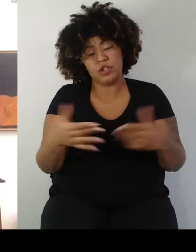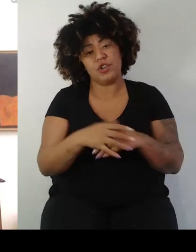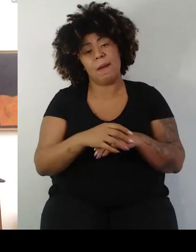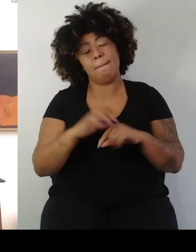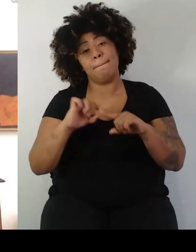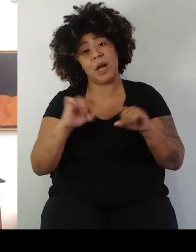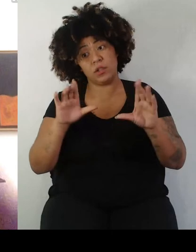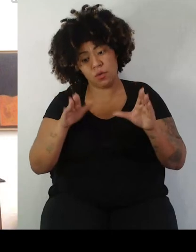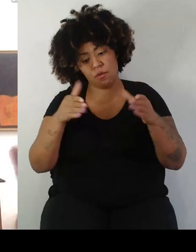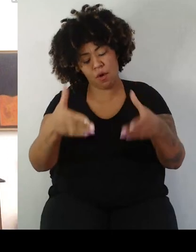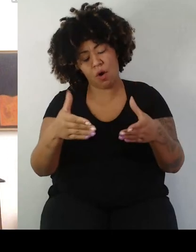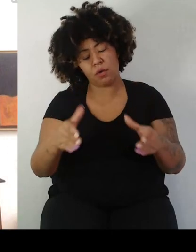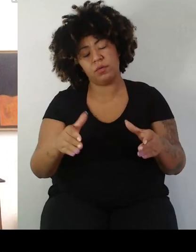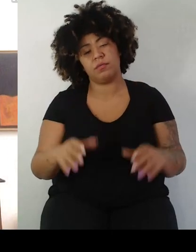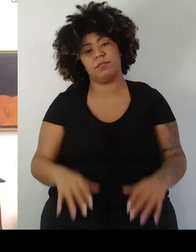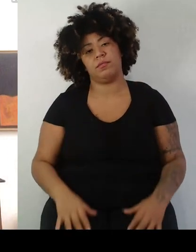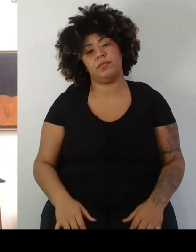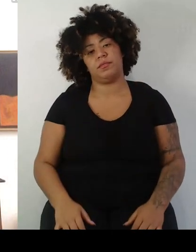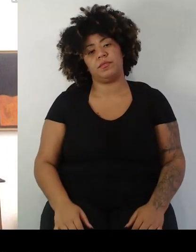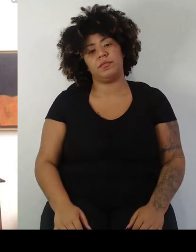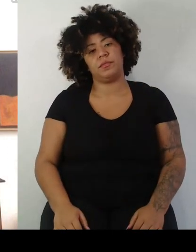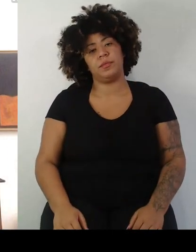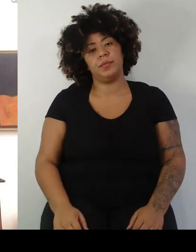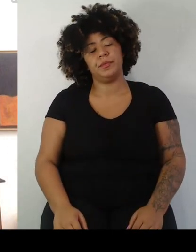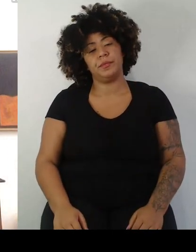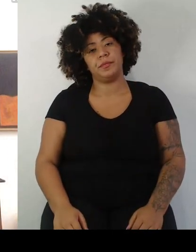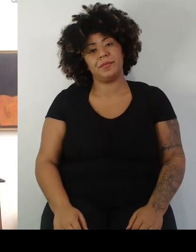foi muito menos